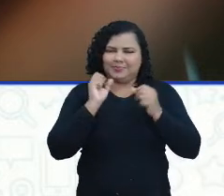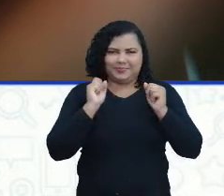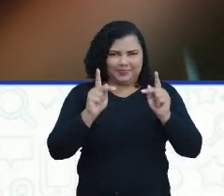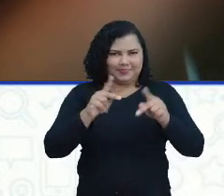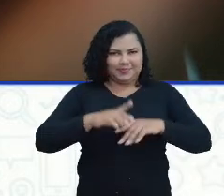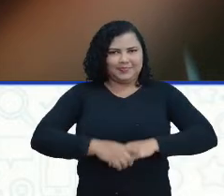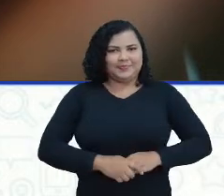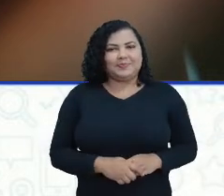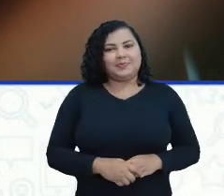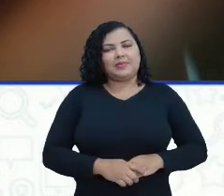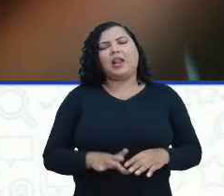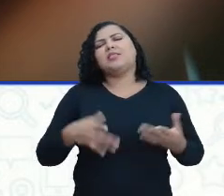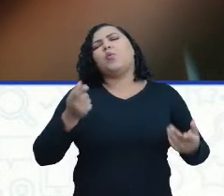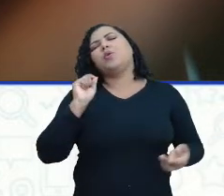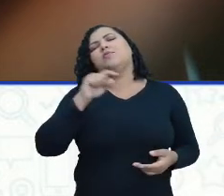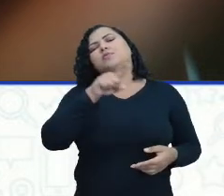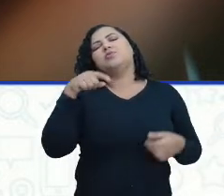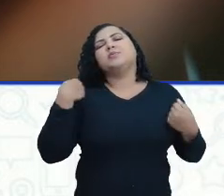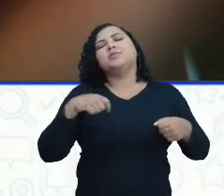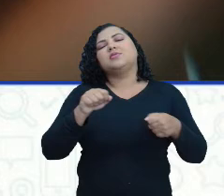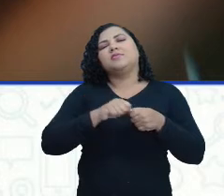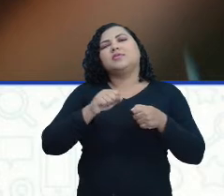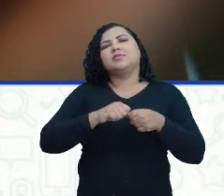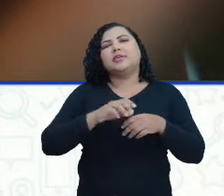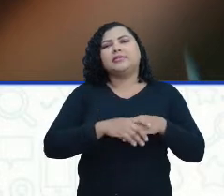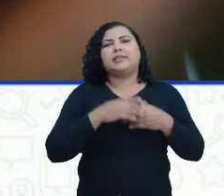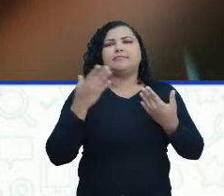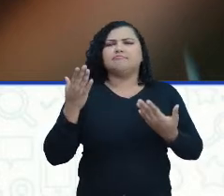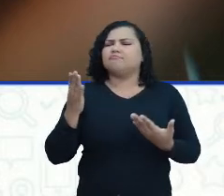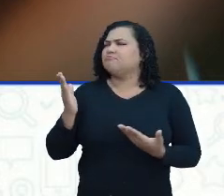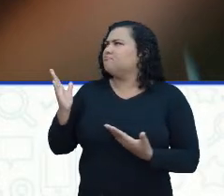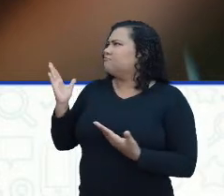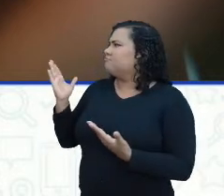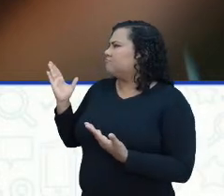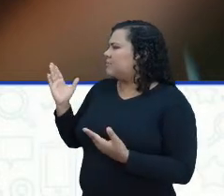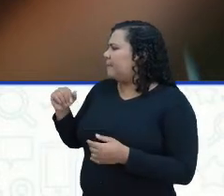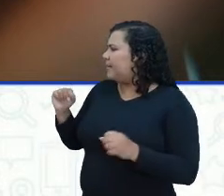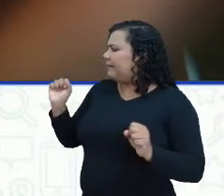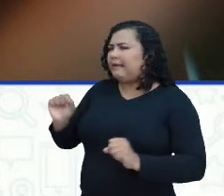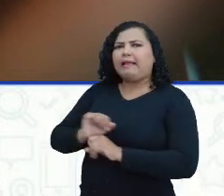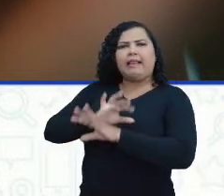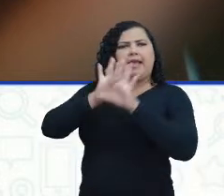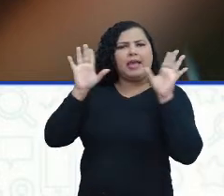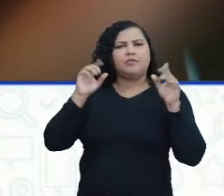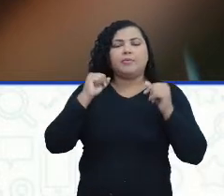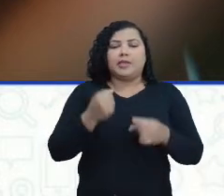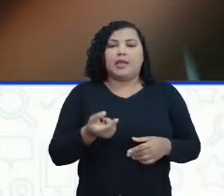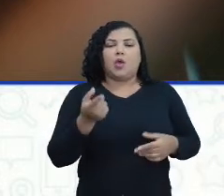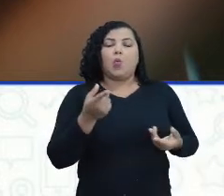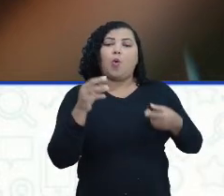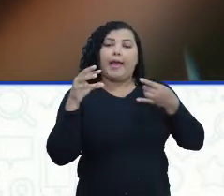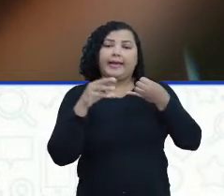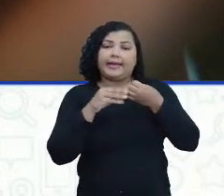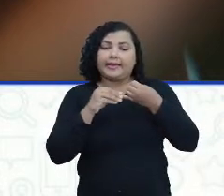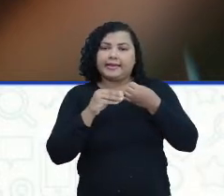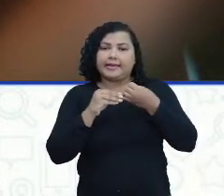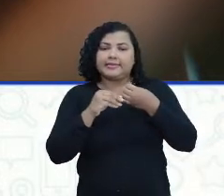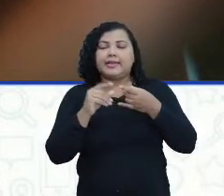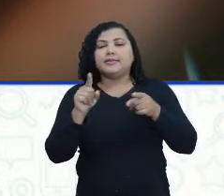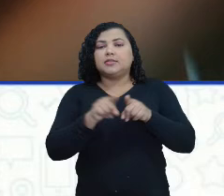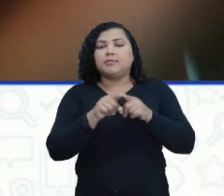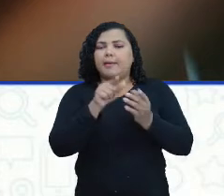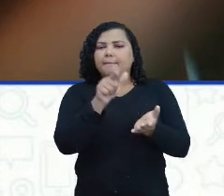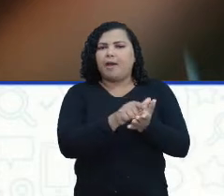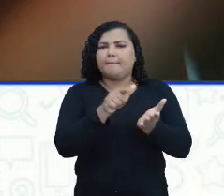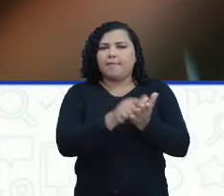atividade. Então, o que é que vocês têm que fazer? Tá bem explicadinho aí. Pegue uma caneta e um papel.